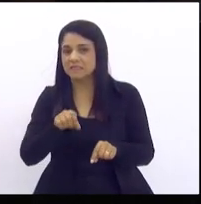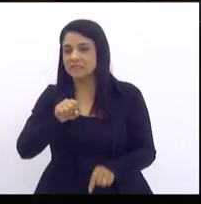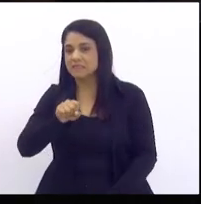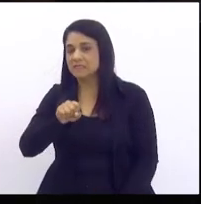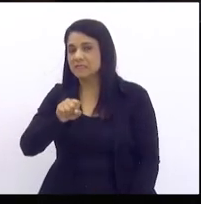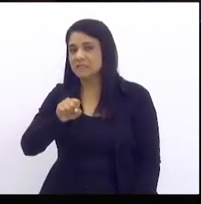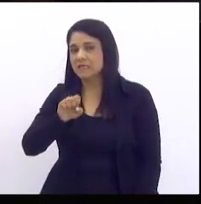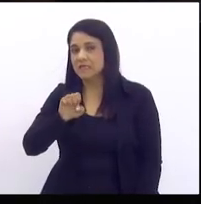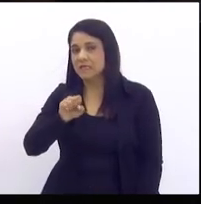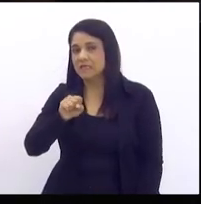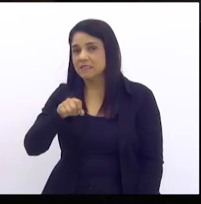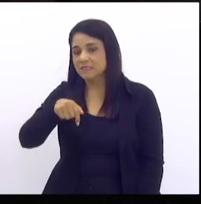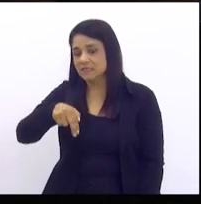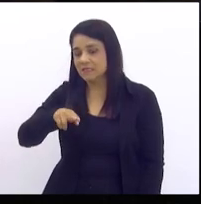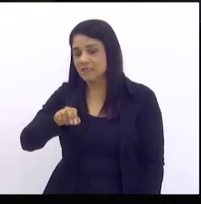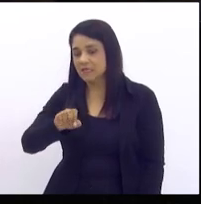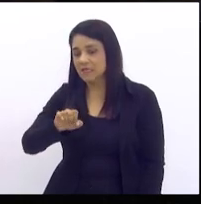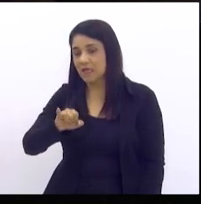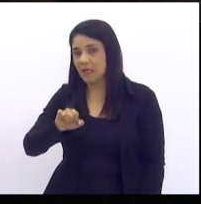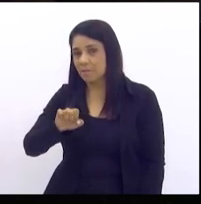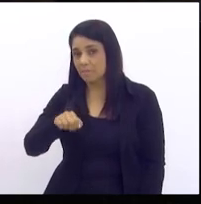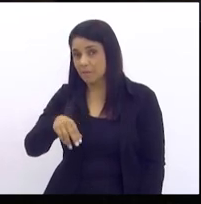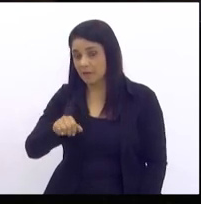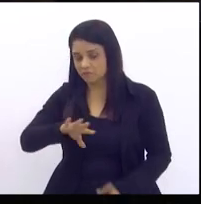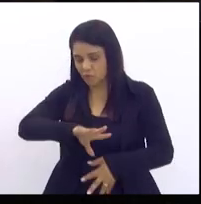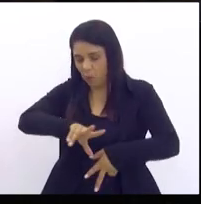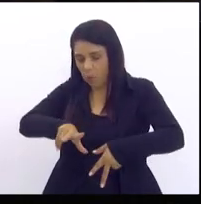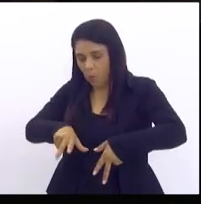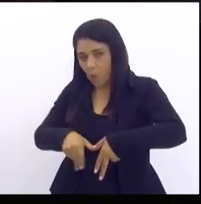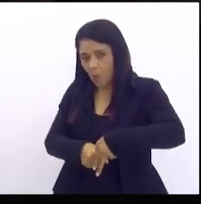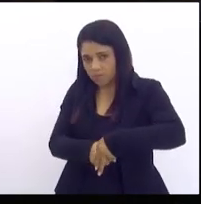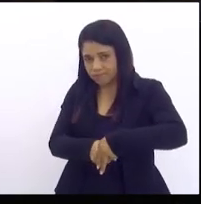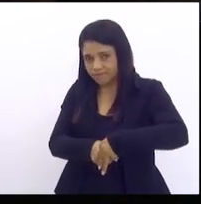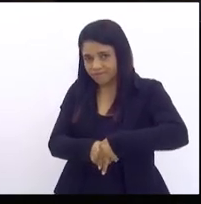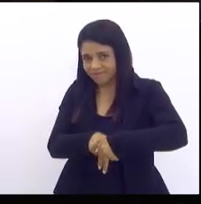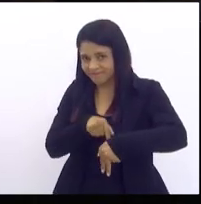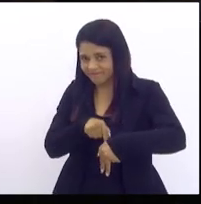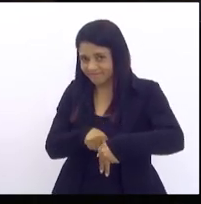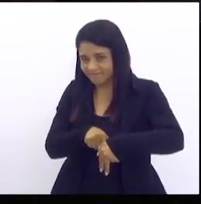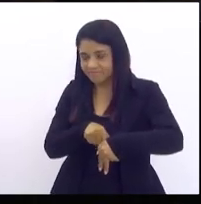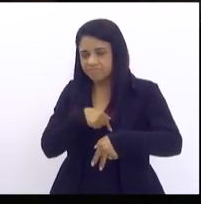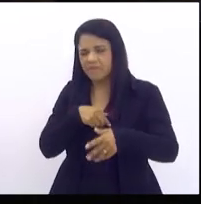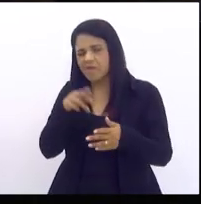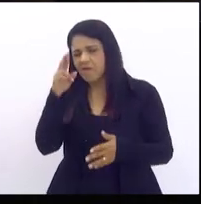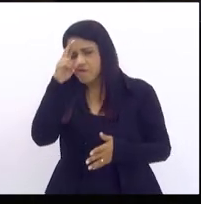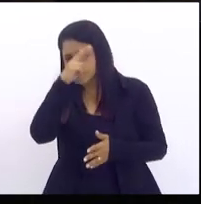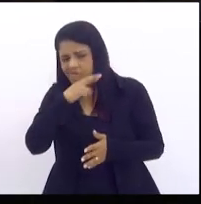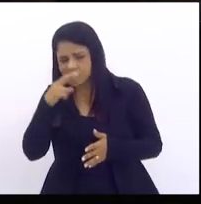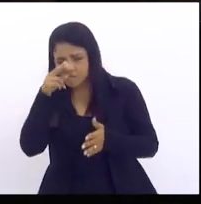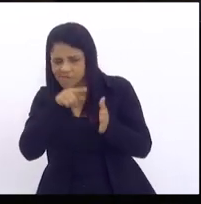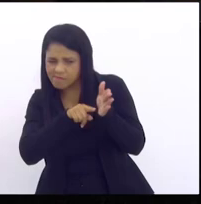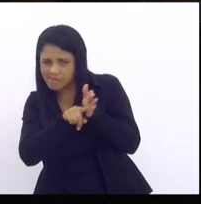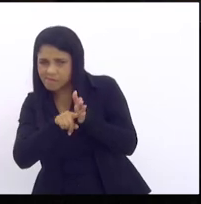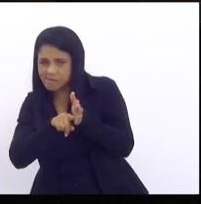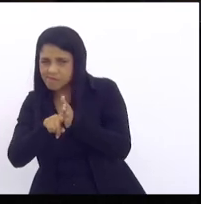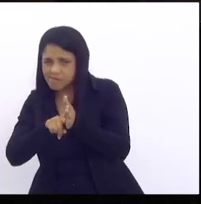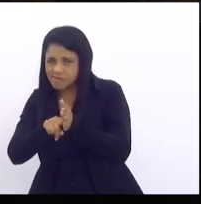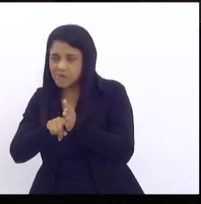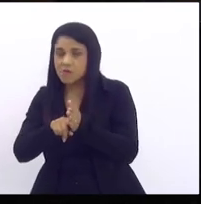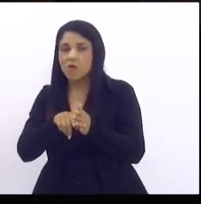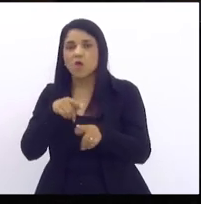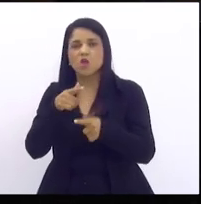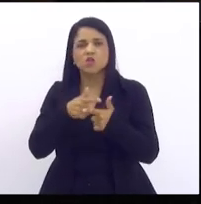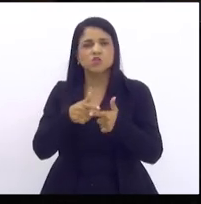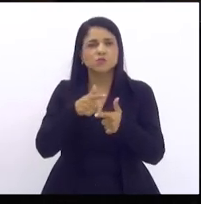Eu verifiquei à época que muitos daqueles que iam fazer vistoria e estavam com problemas no carro,